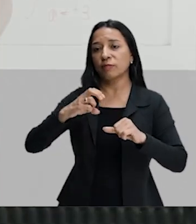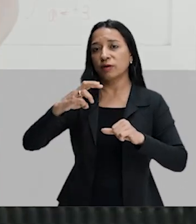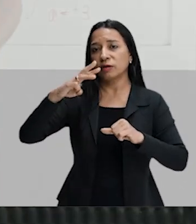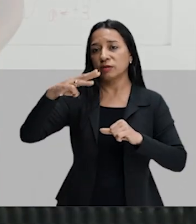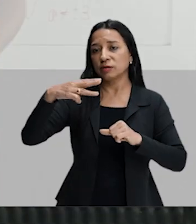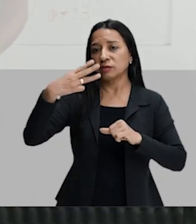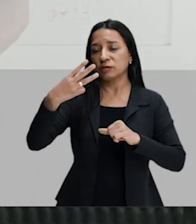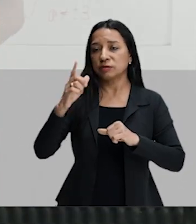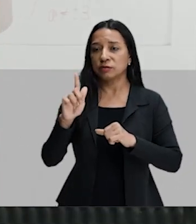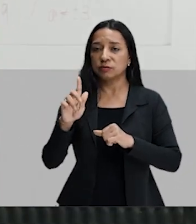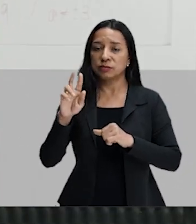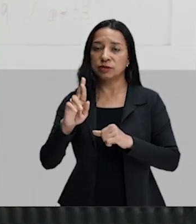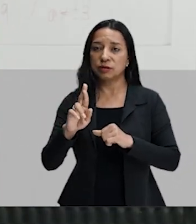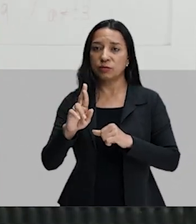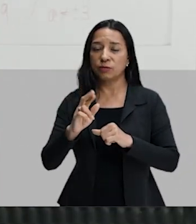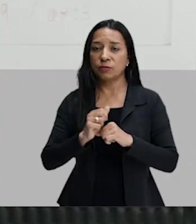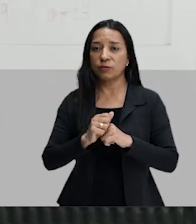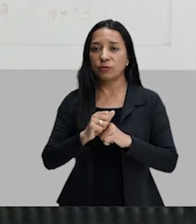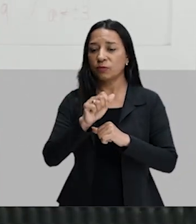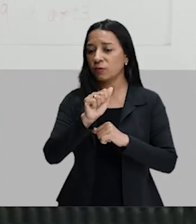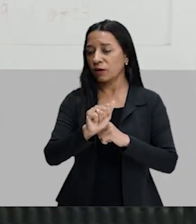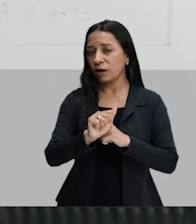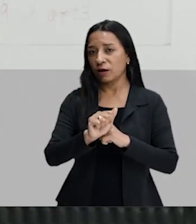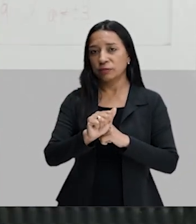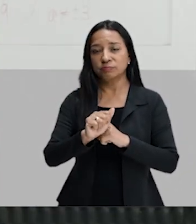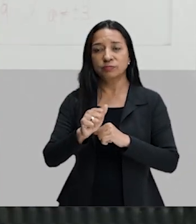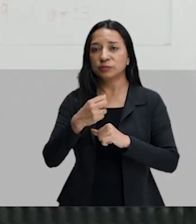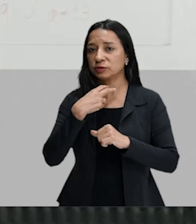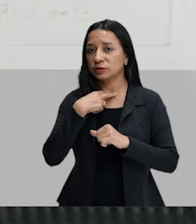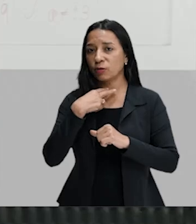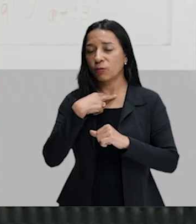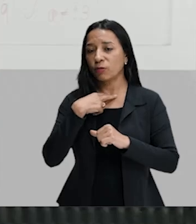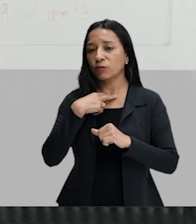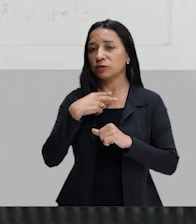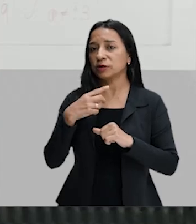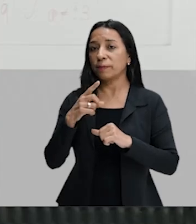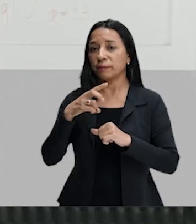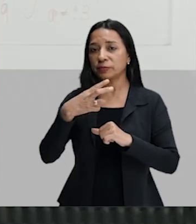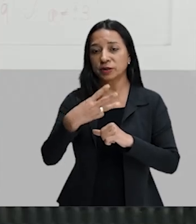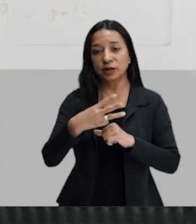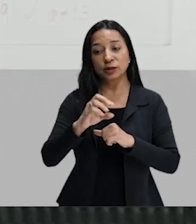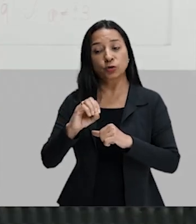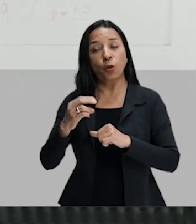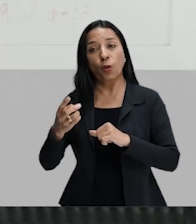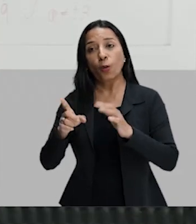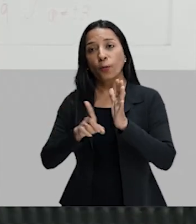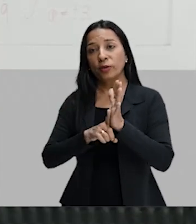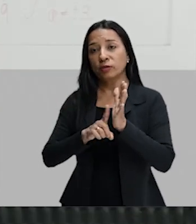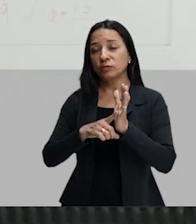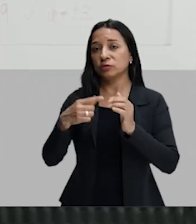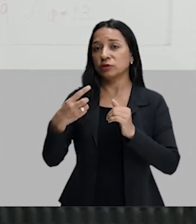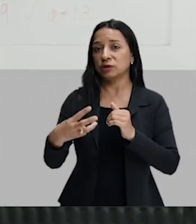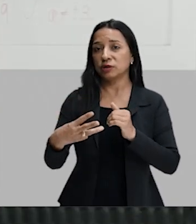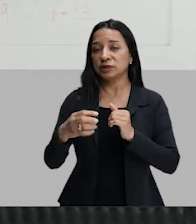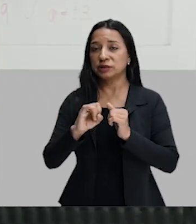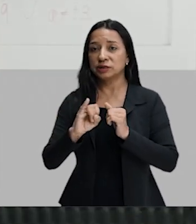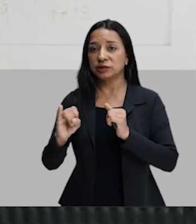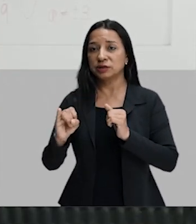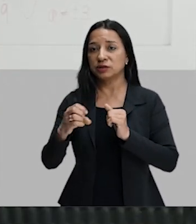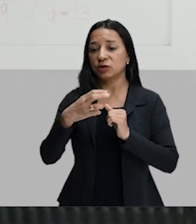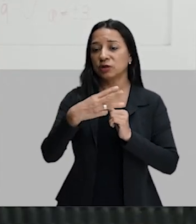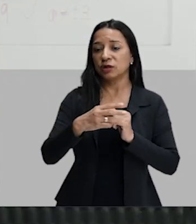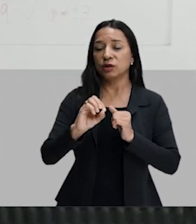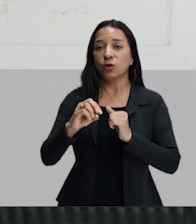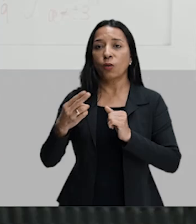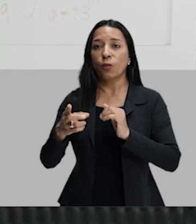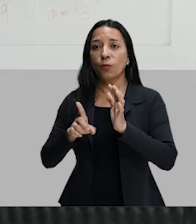do terceiro grau, o a não pode ser nem 3 e nem menos 3. Porque se ele for 3 e menos 3, ele